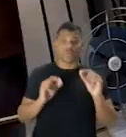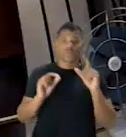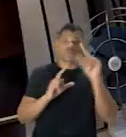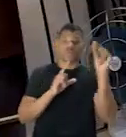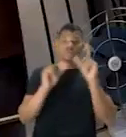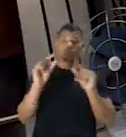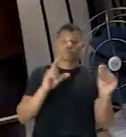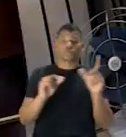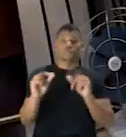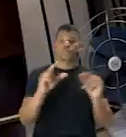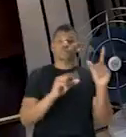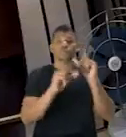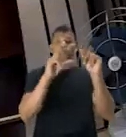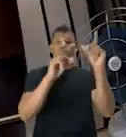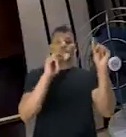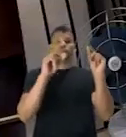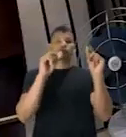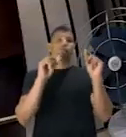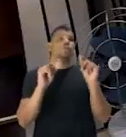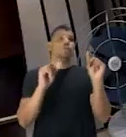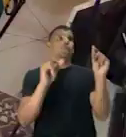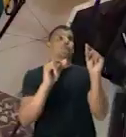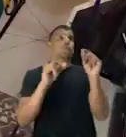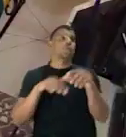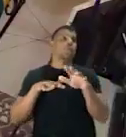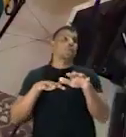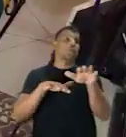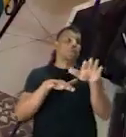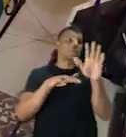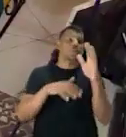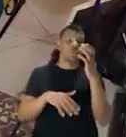Existe uma estrela girando por lá.